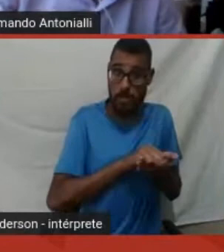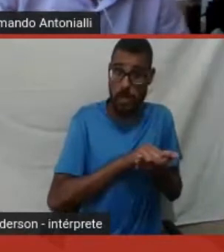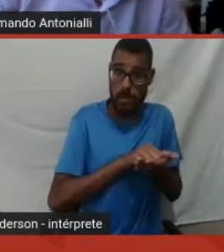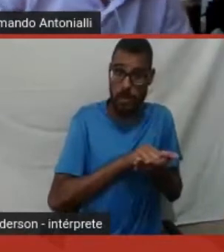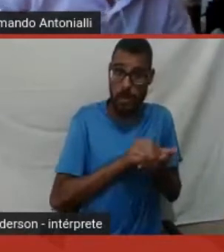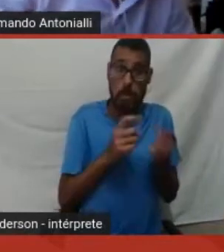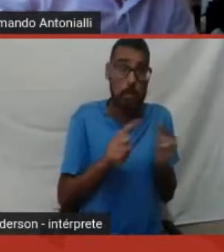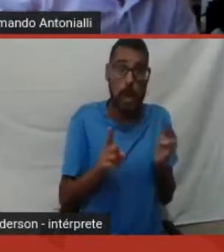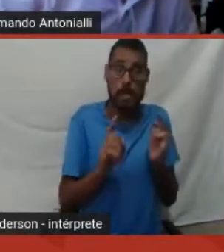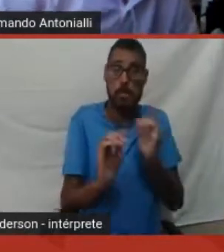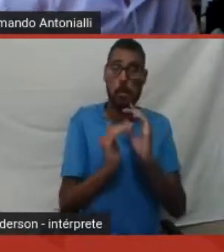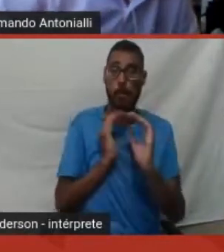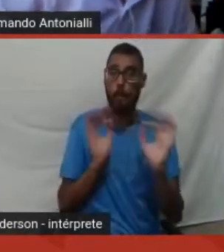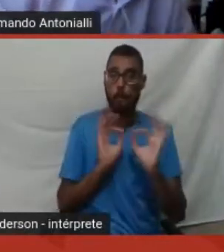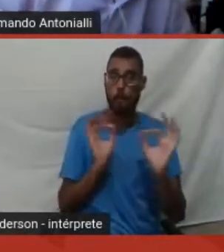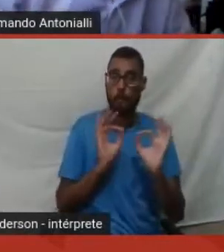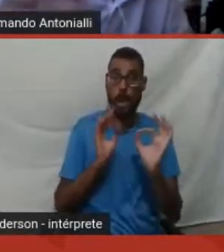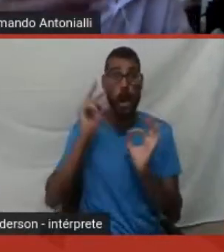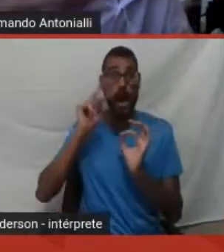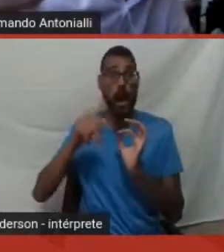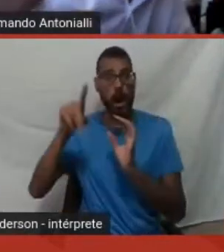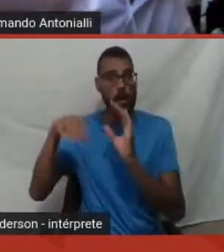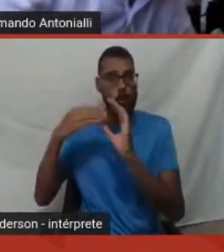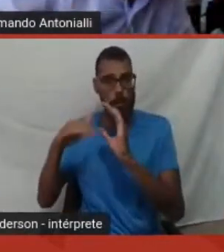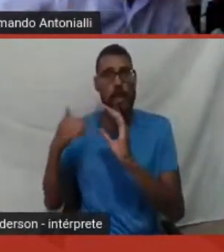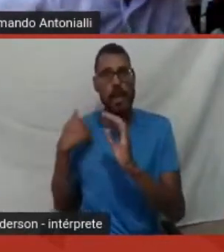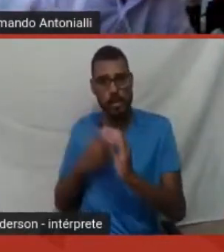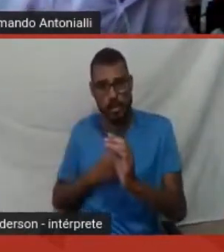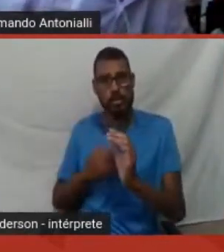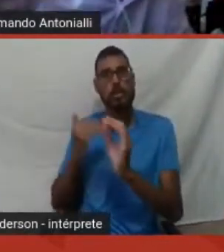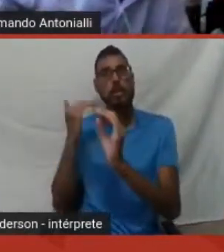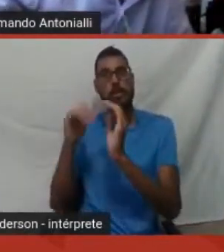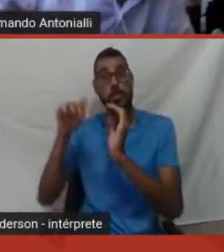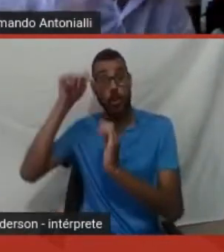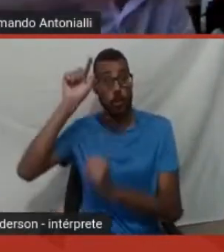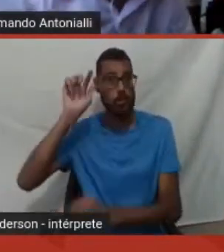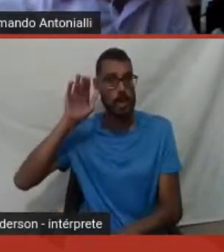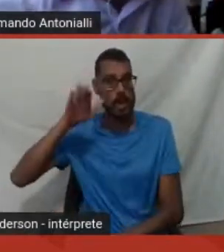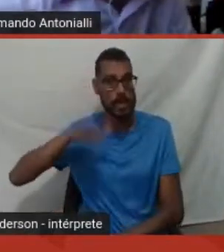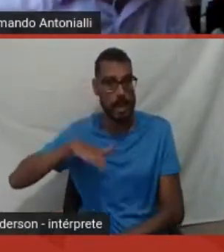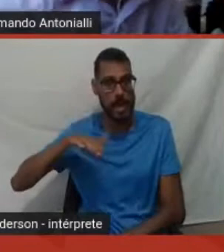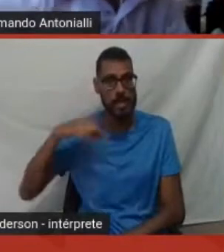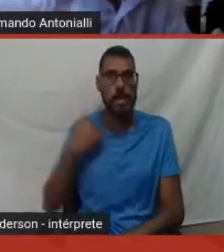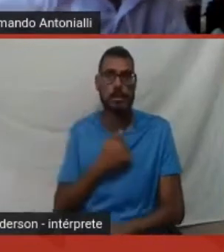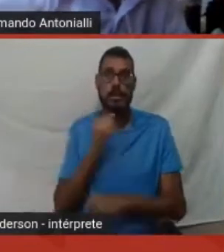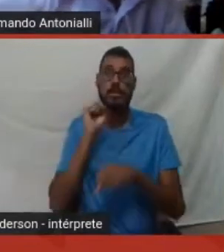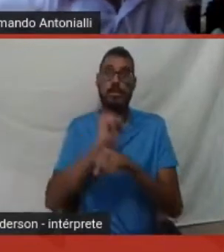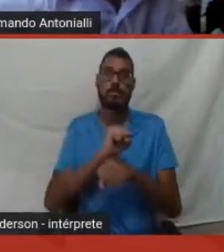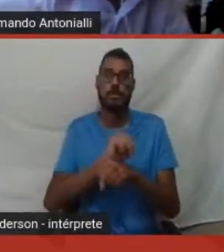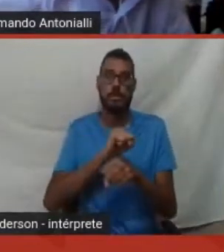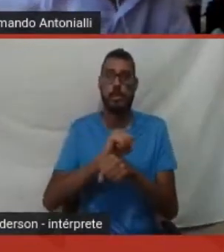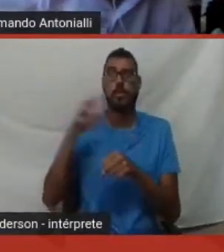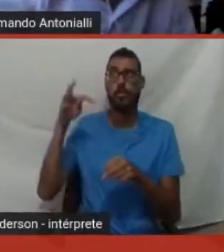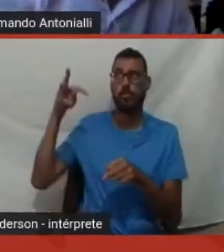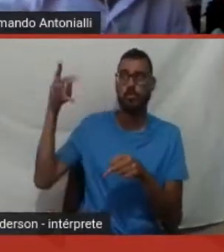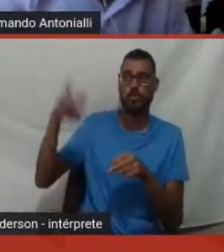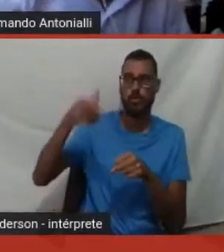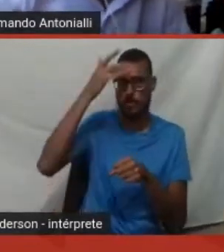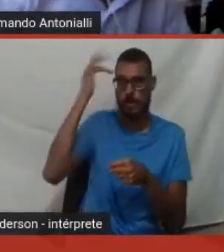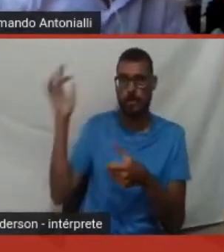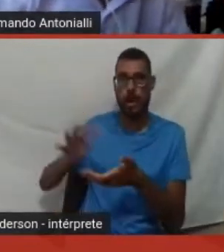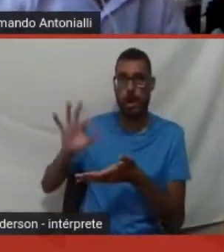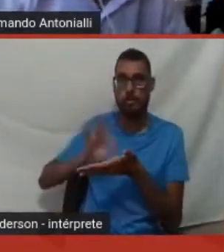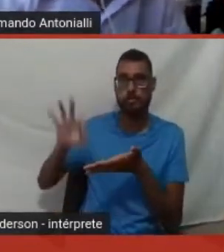enviado ontem à tarde. Né? Nós aguardamos as inscrições até o início do Congresso para depois dividir os pequenos grupos, né? Por